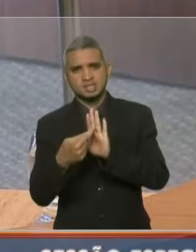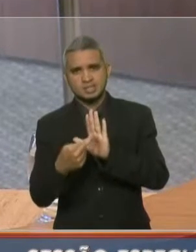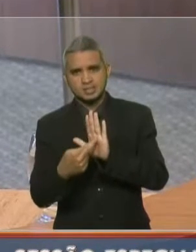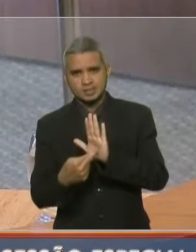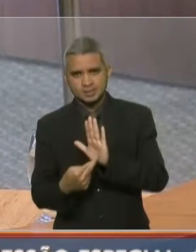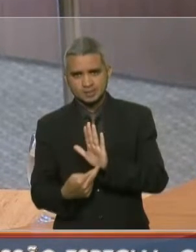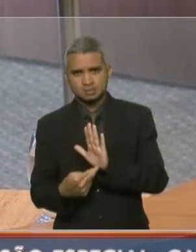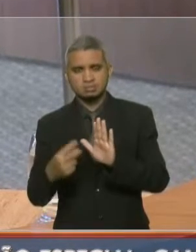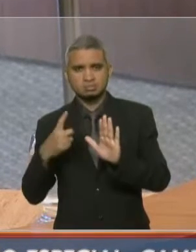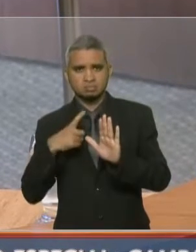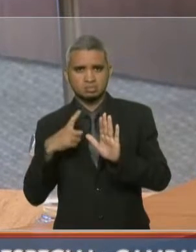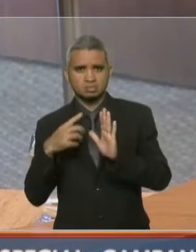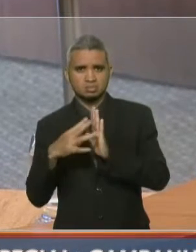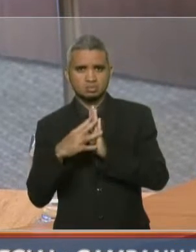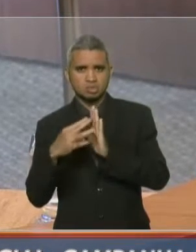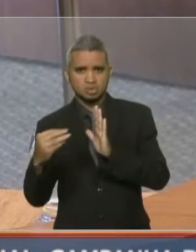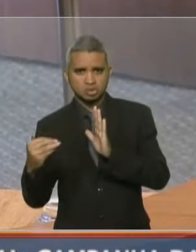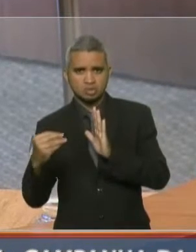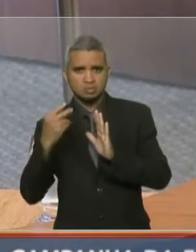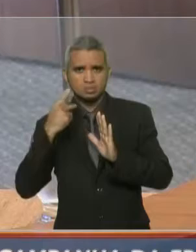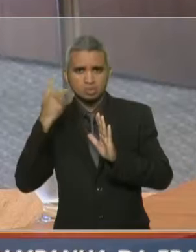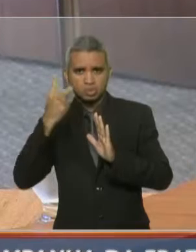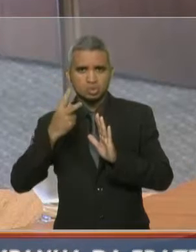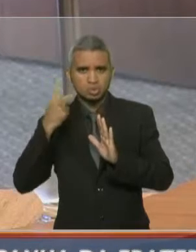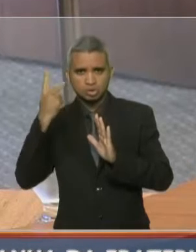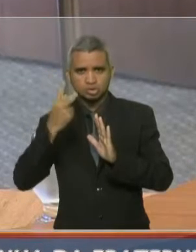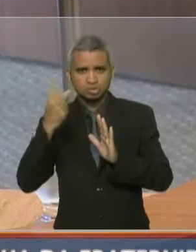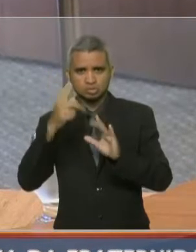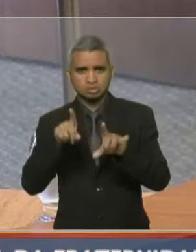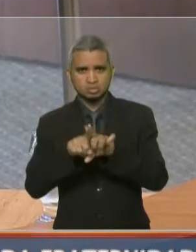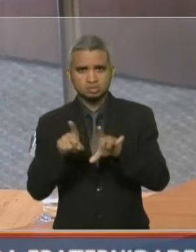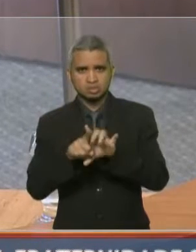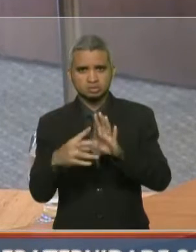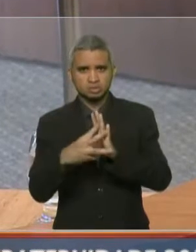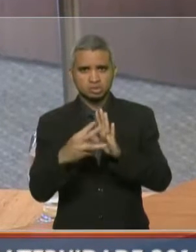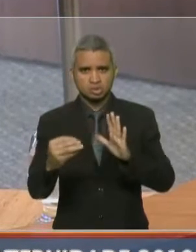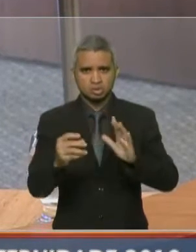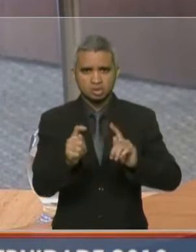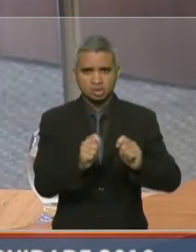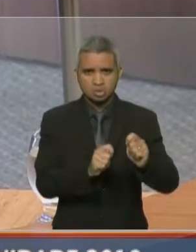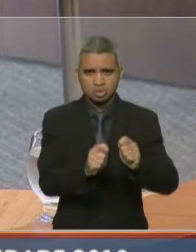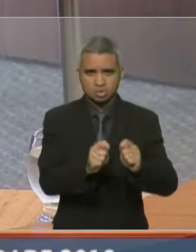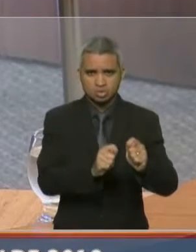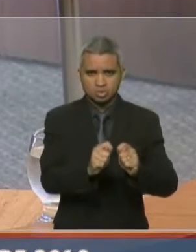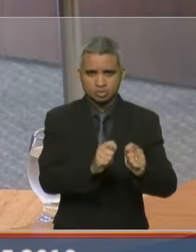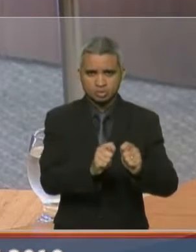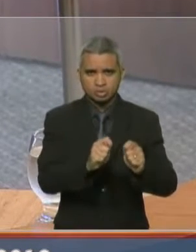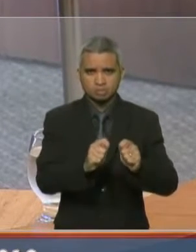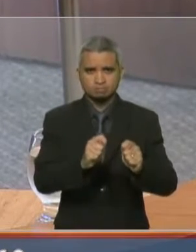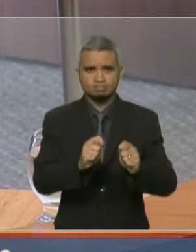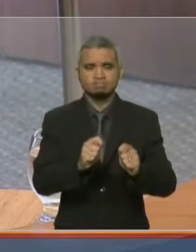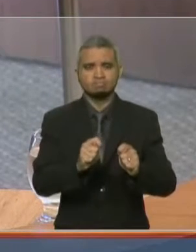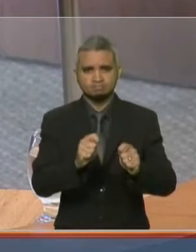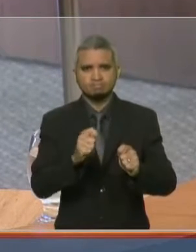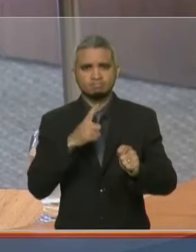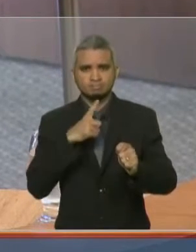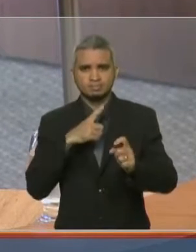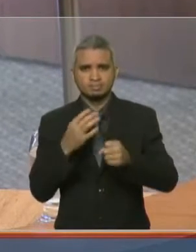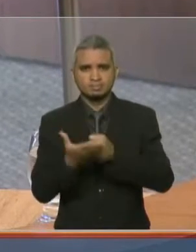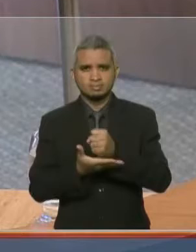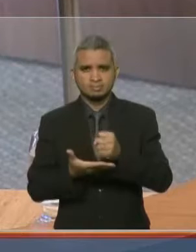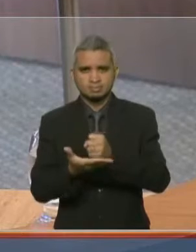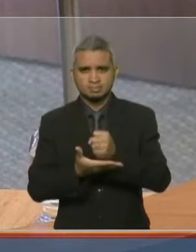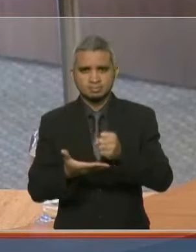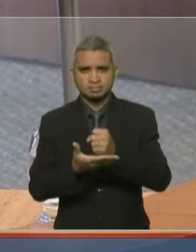modelo político e econômico voltados para as necessidades fundamentais da nossa população, da